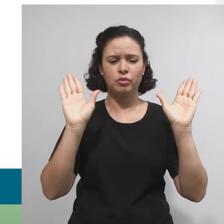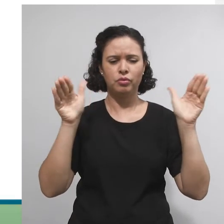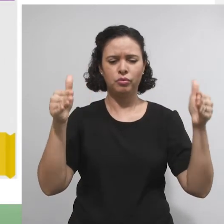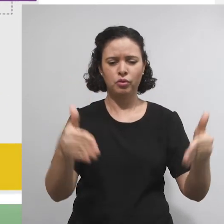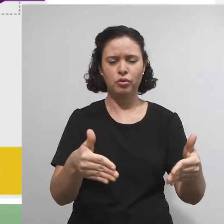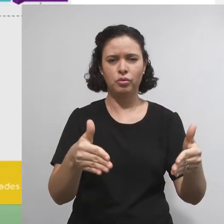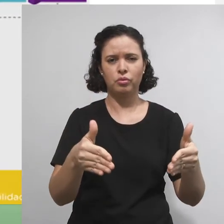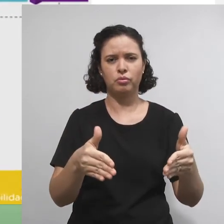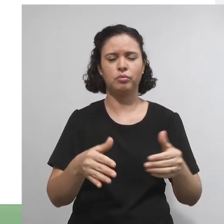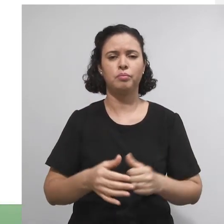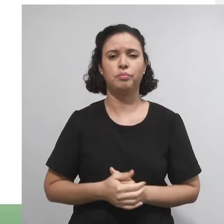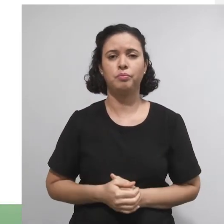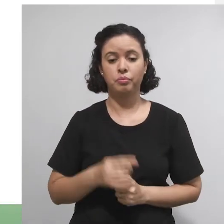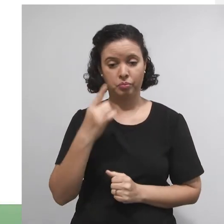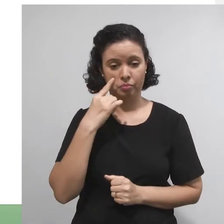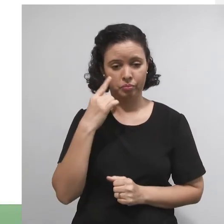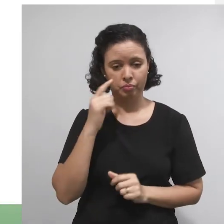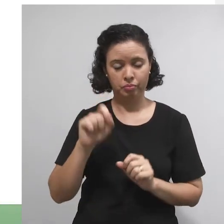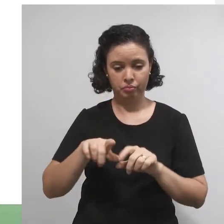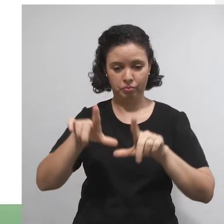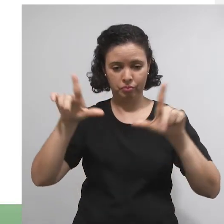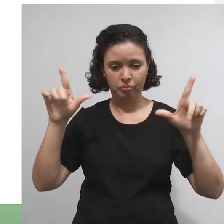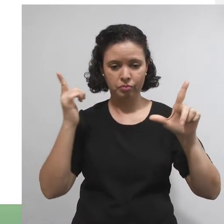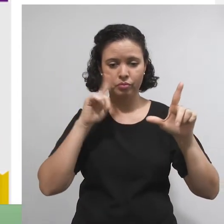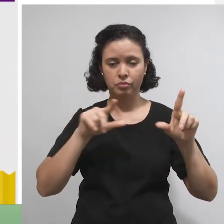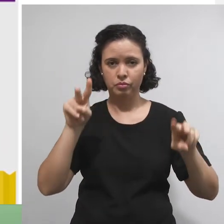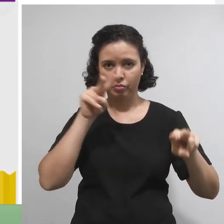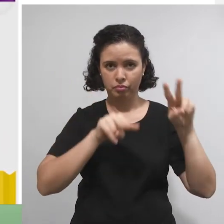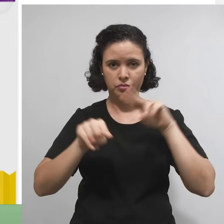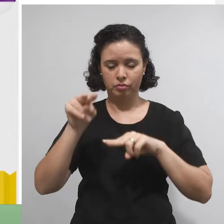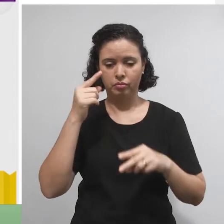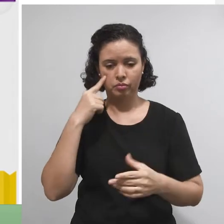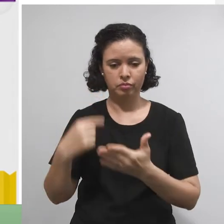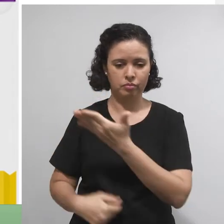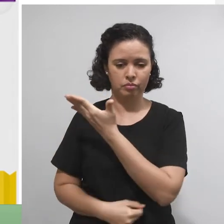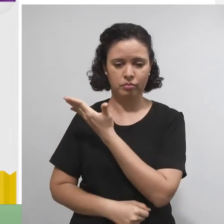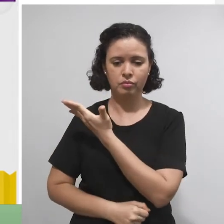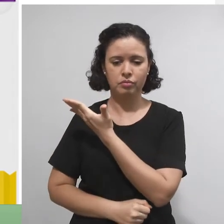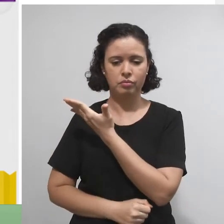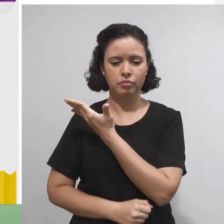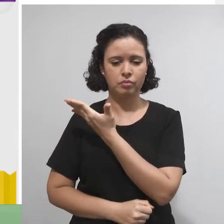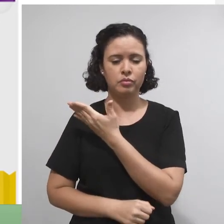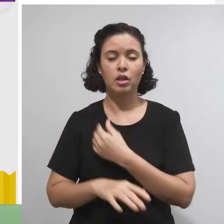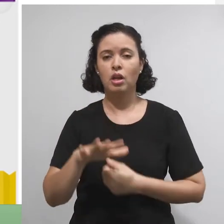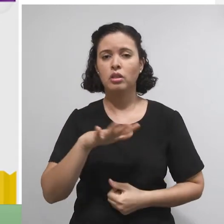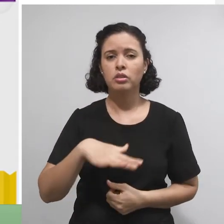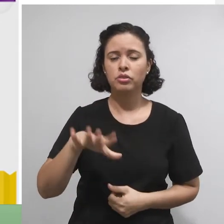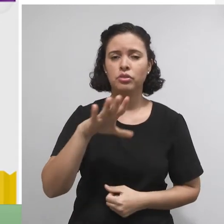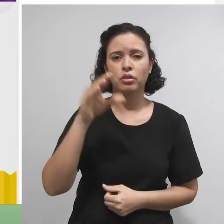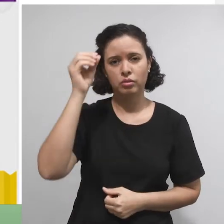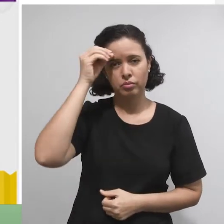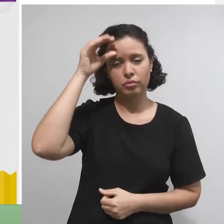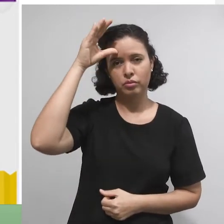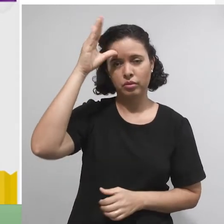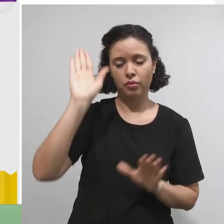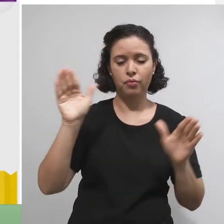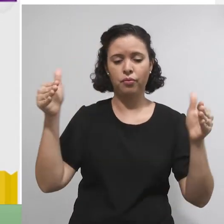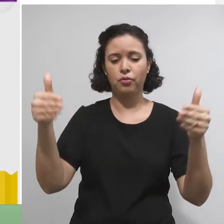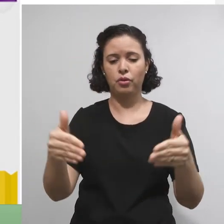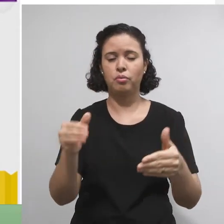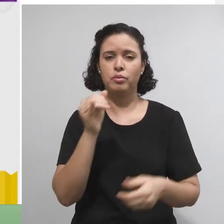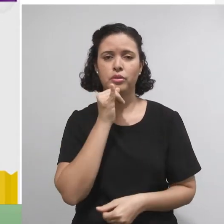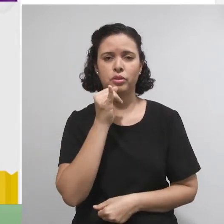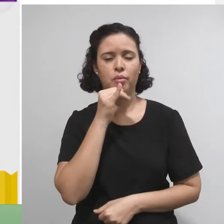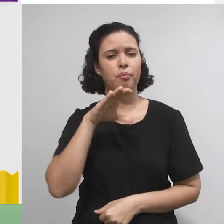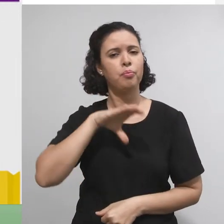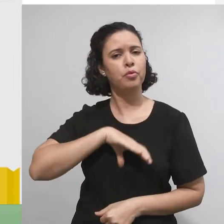certo? Deixa eu ampliar aqui para a gente conseguir visualizar. E as áreas do conhecimento, as áreas específicas como, por